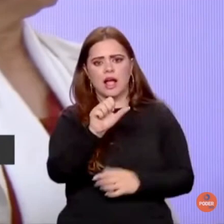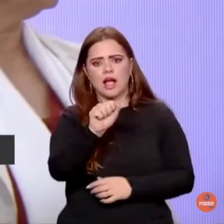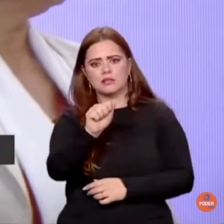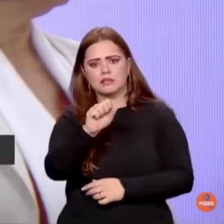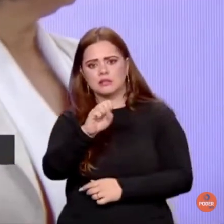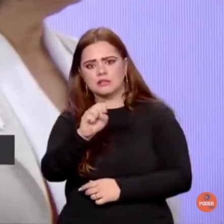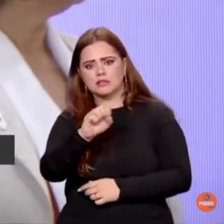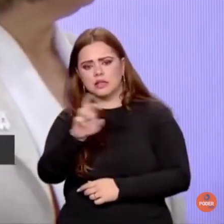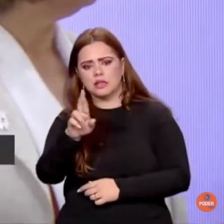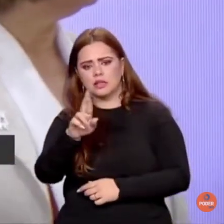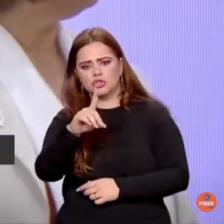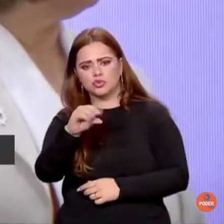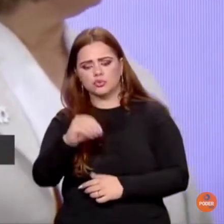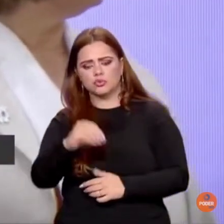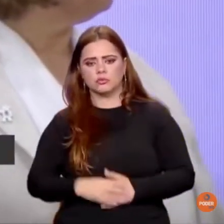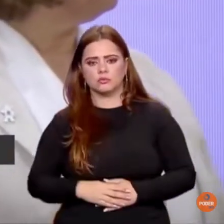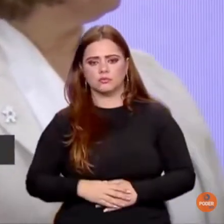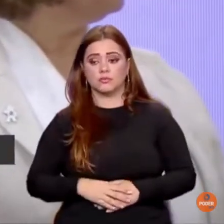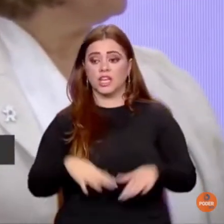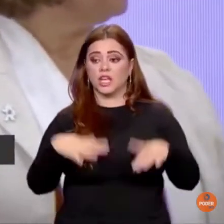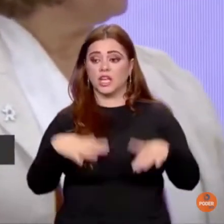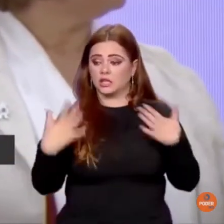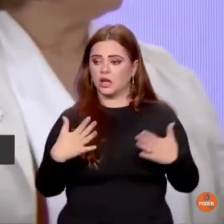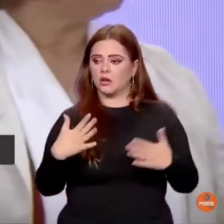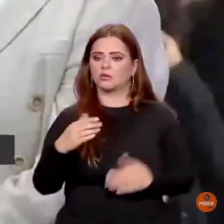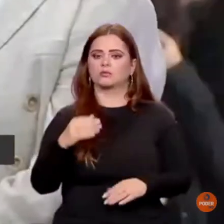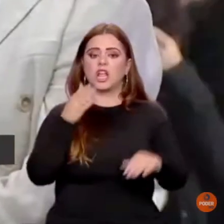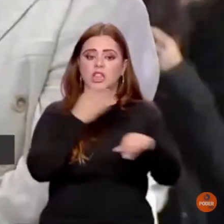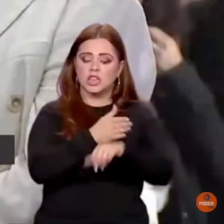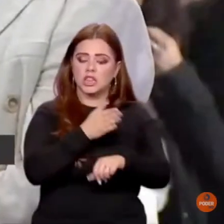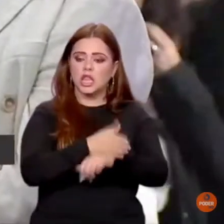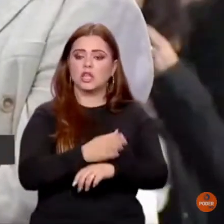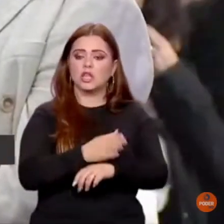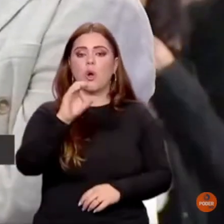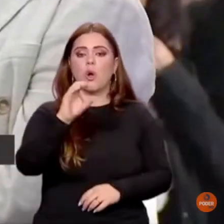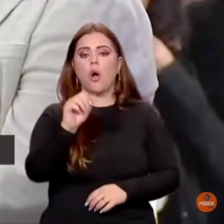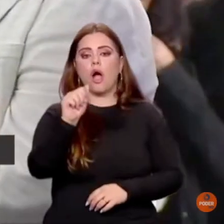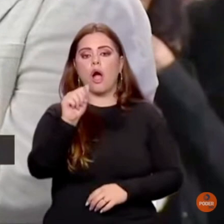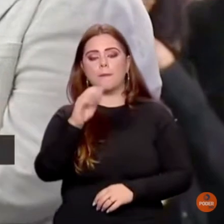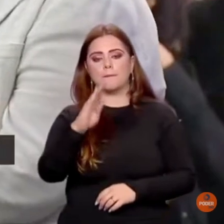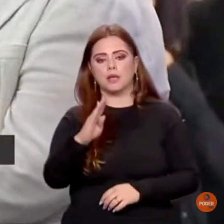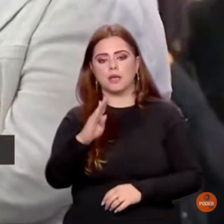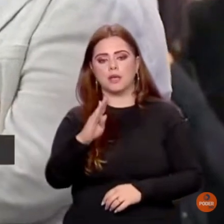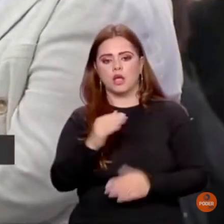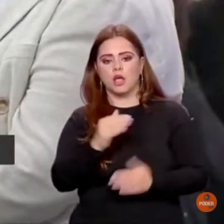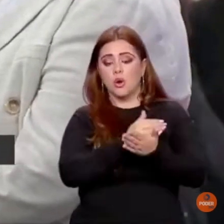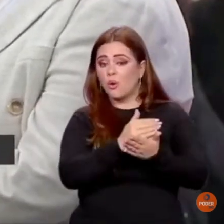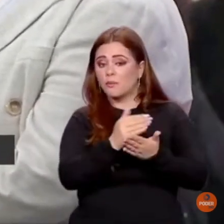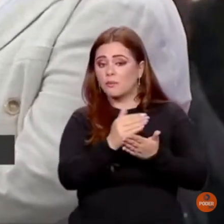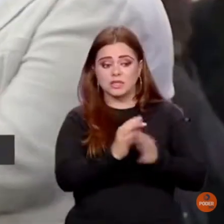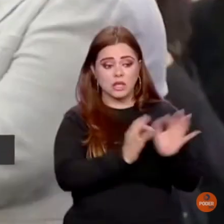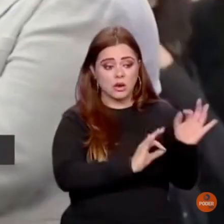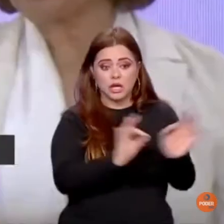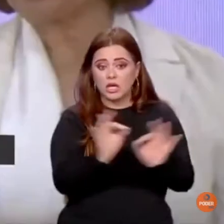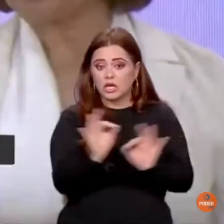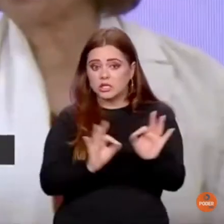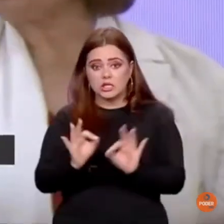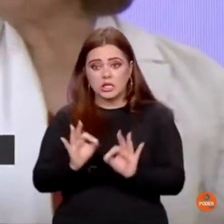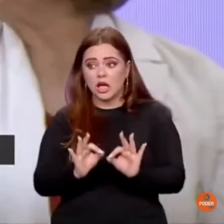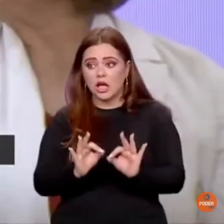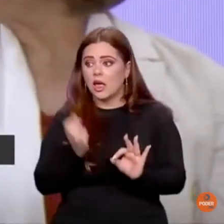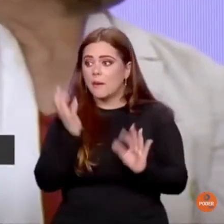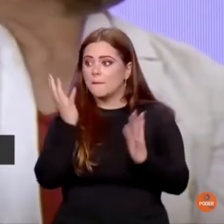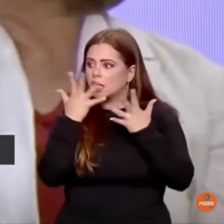Então, essa posição da OAB, de dentro da OAB começar a moralizar, é uma coisa